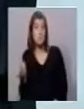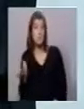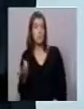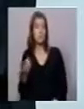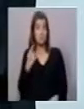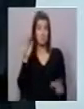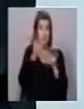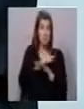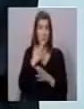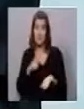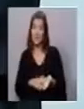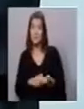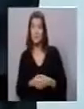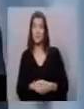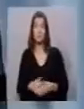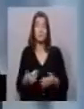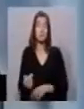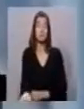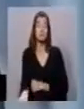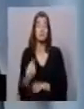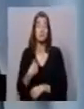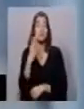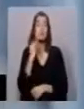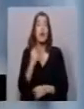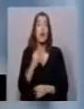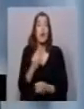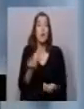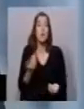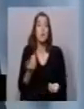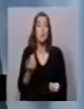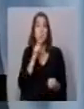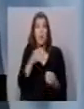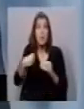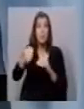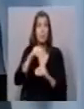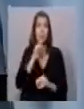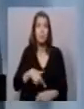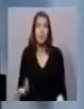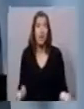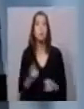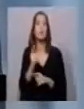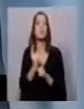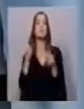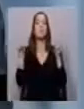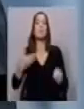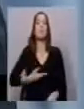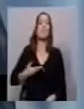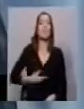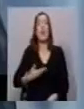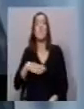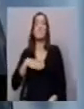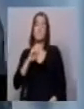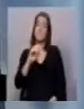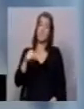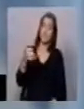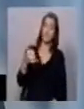É verdade? Não, nós continuamos a pensar que se podia ir mais longe, porque continuamos naquela questão do déficit. Quer-se chegar aos 0,2% do